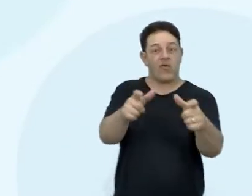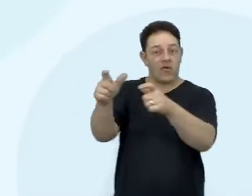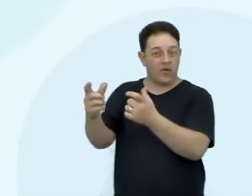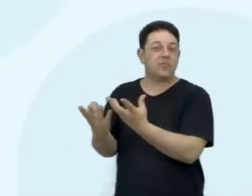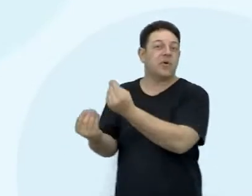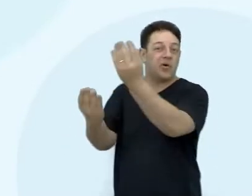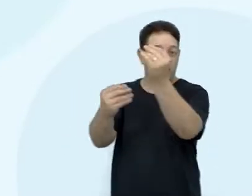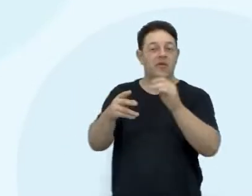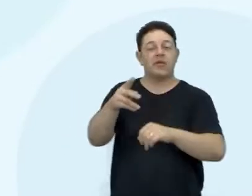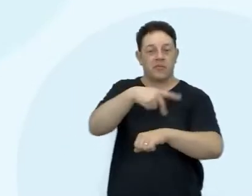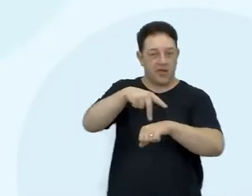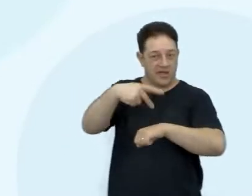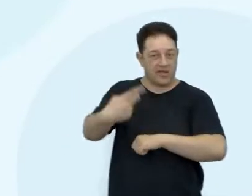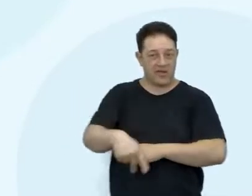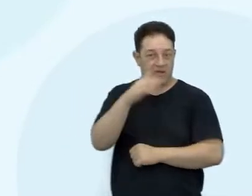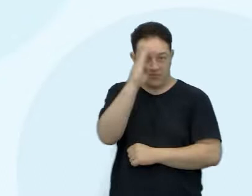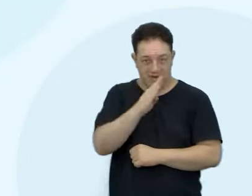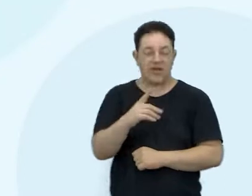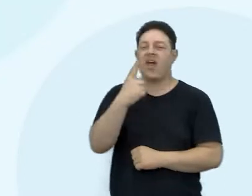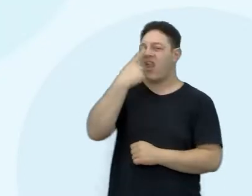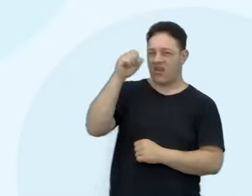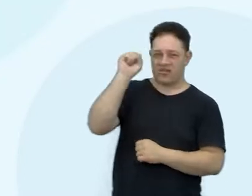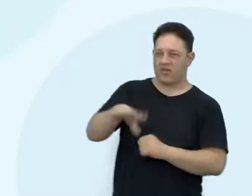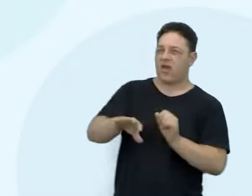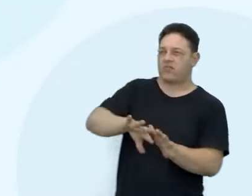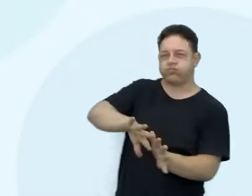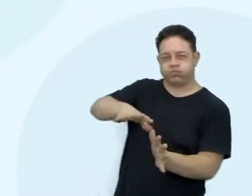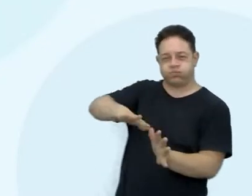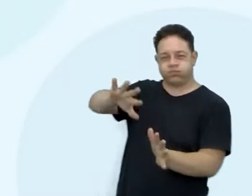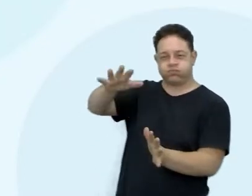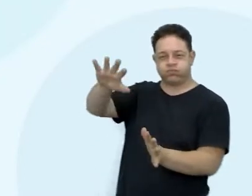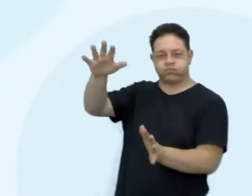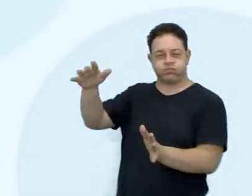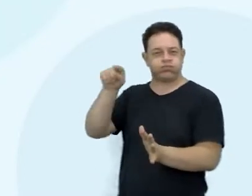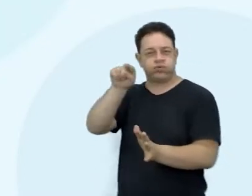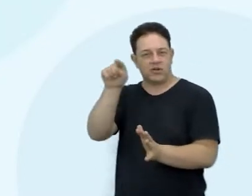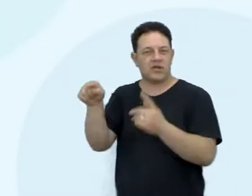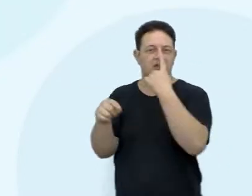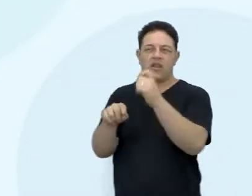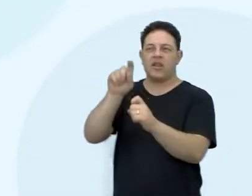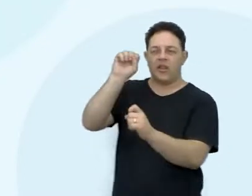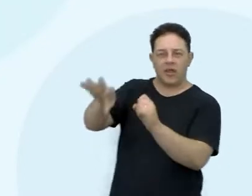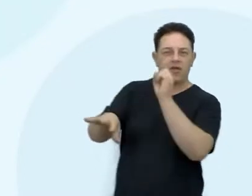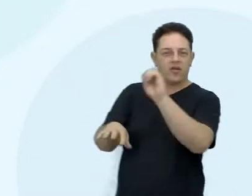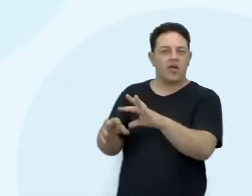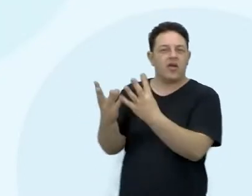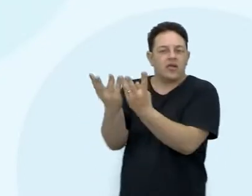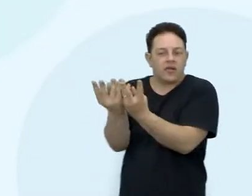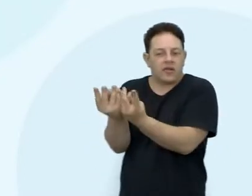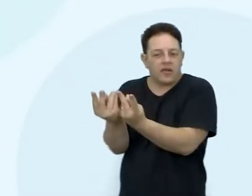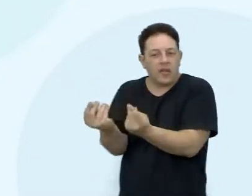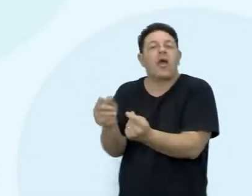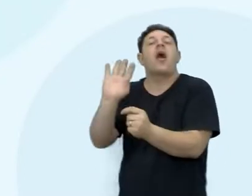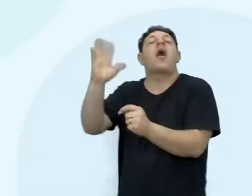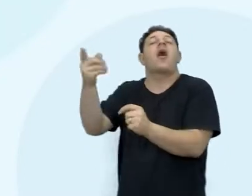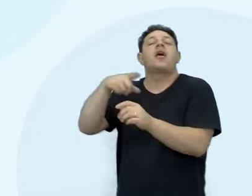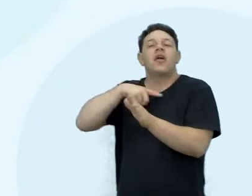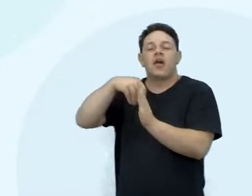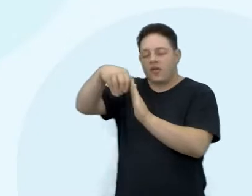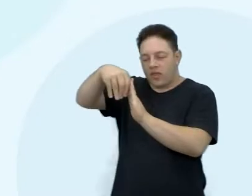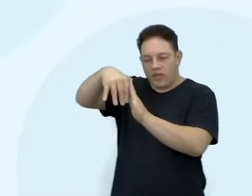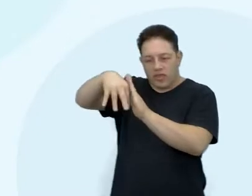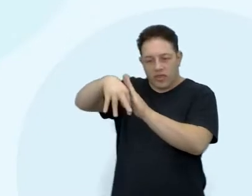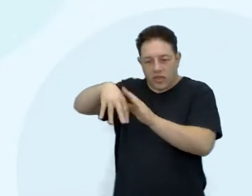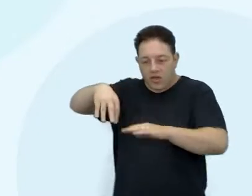pelo país, esse lixo, esse material que se decompõe de todos esses resíduos, penetra no solo e